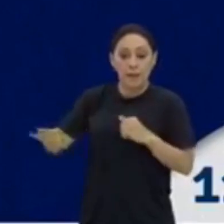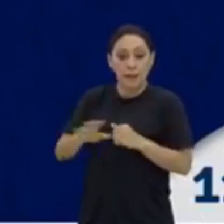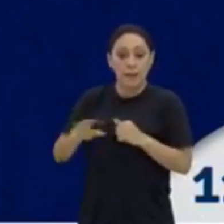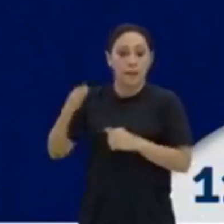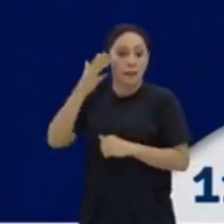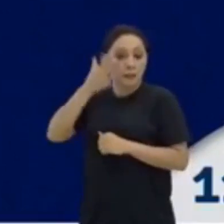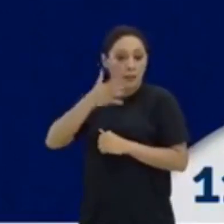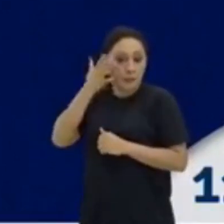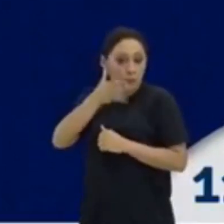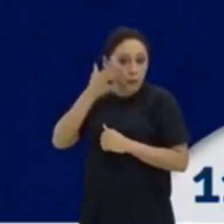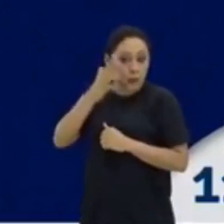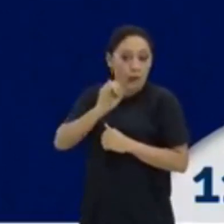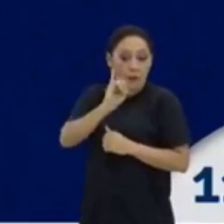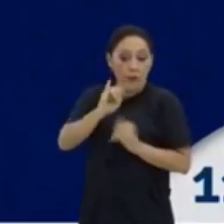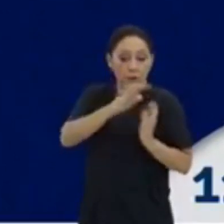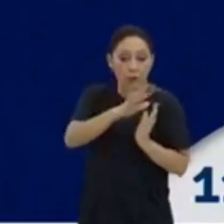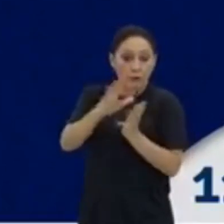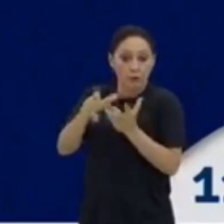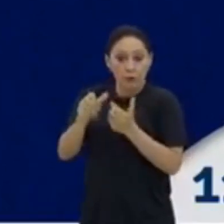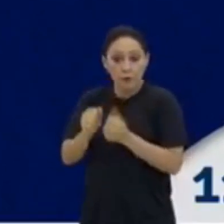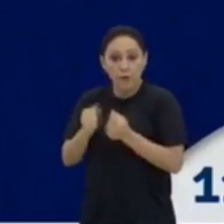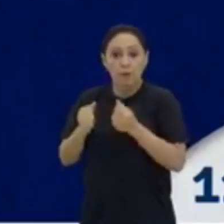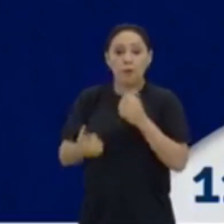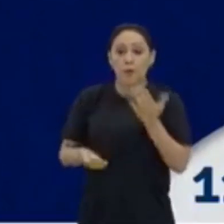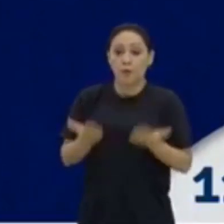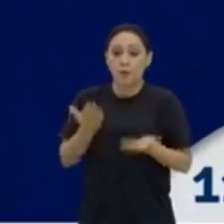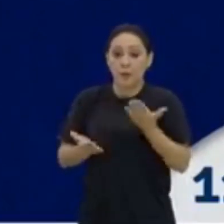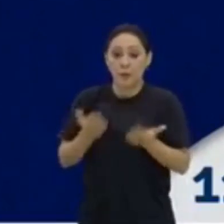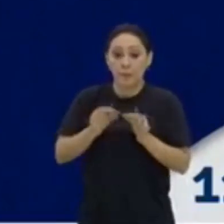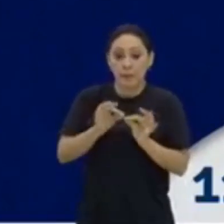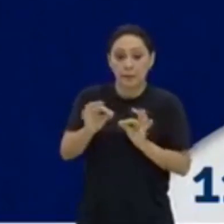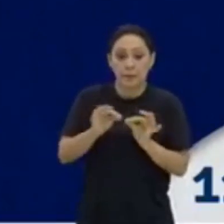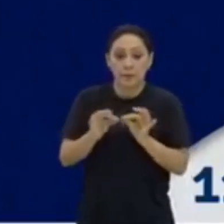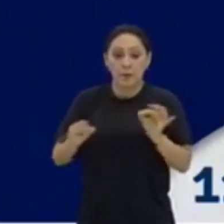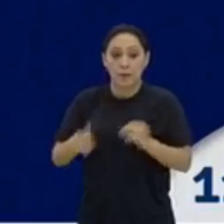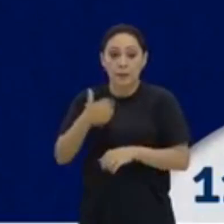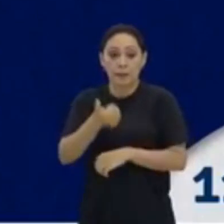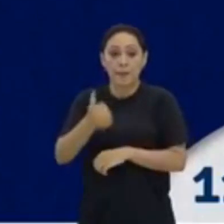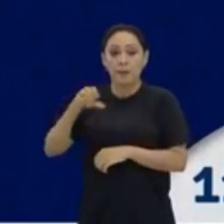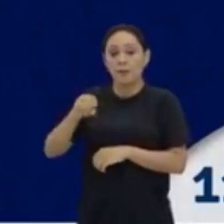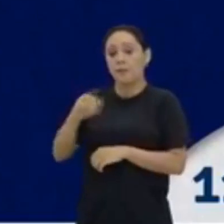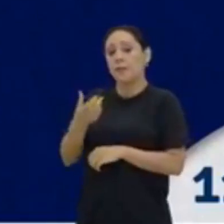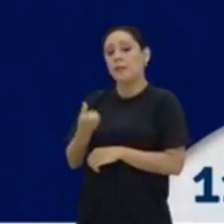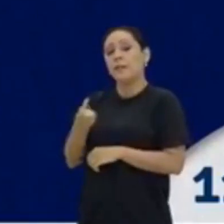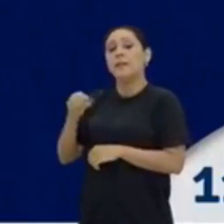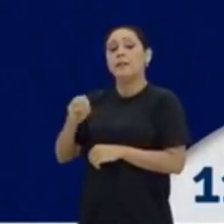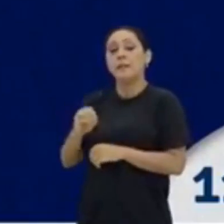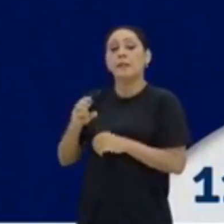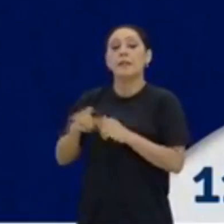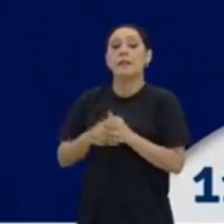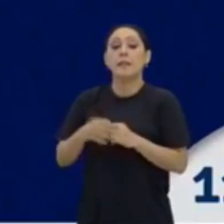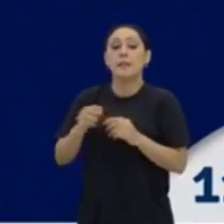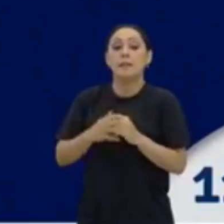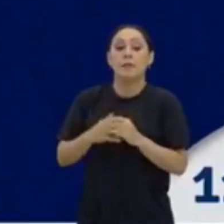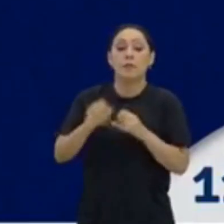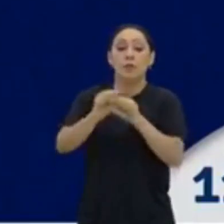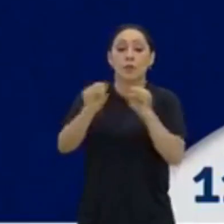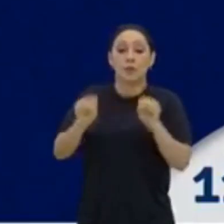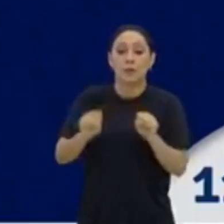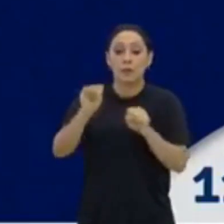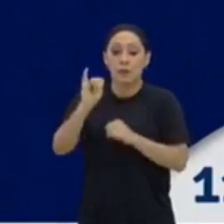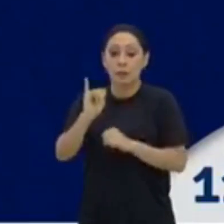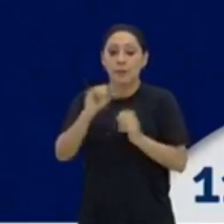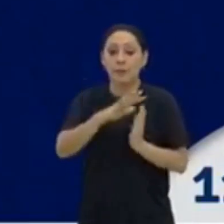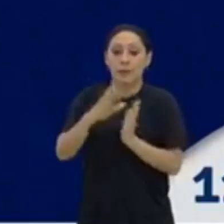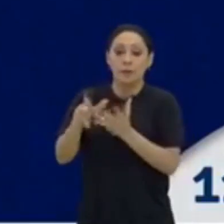só, Internacional de Pesos e Medidas, em 1960, sugere o Sistema Internacional de Unidades, SI. As